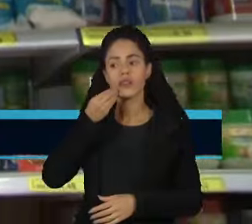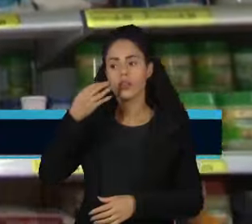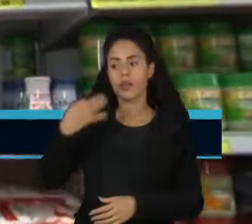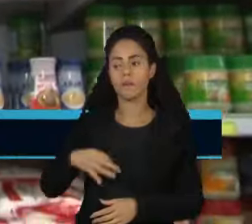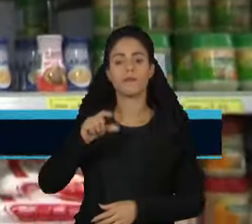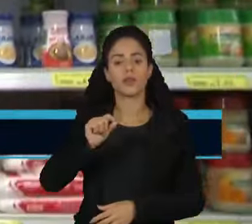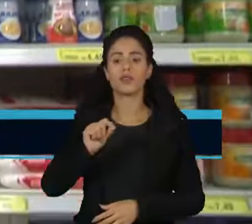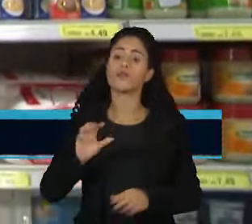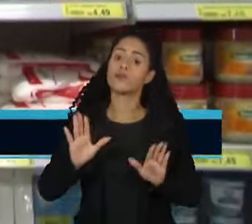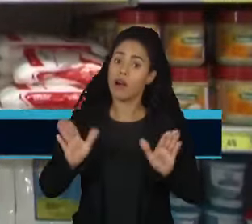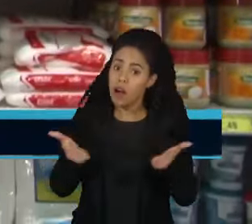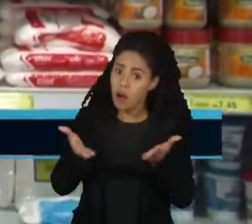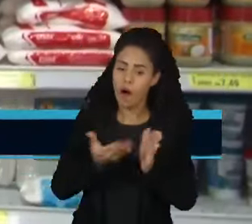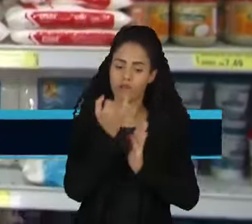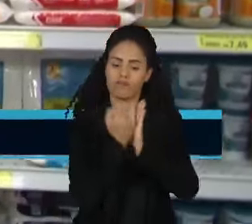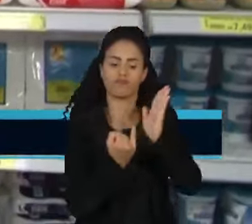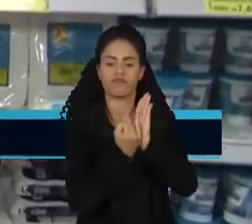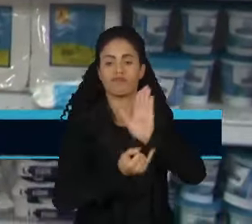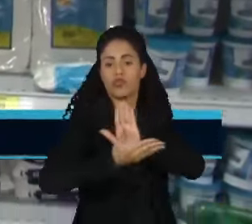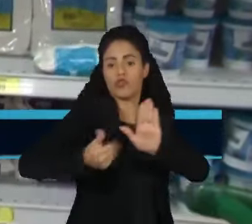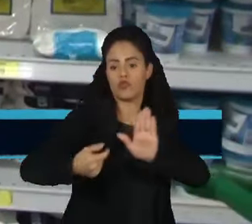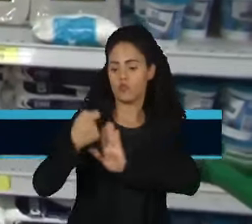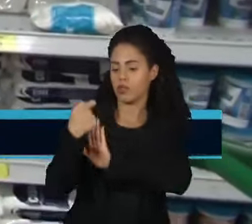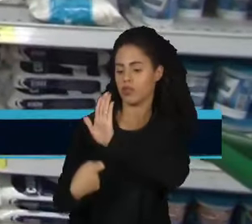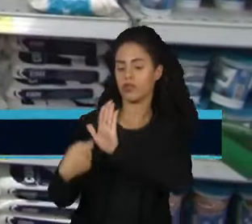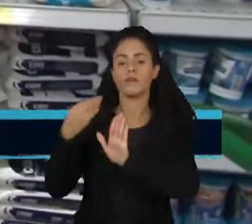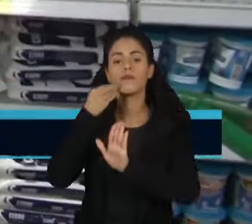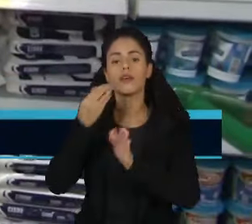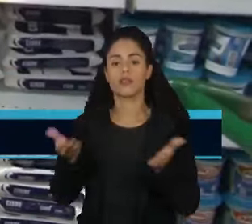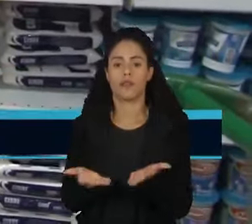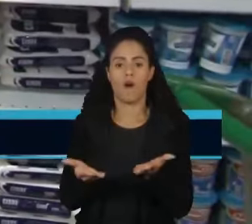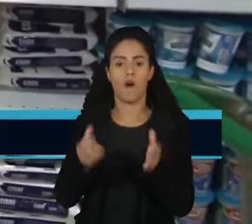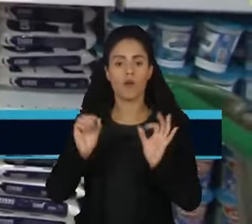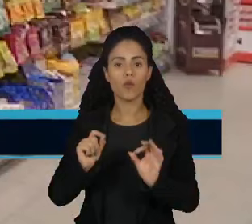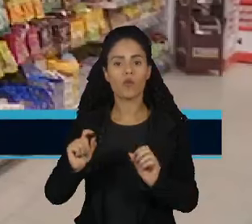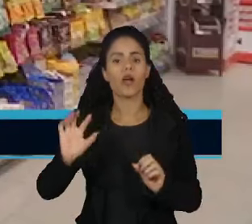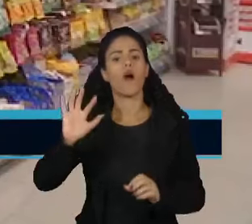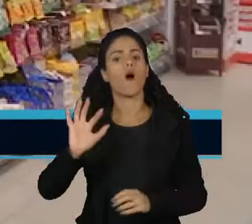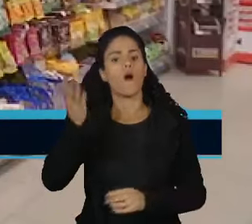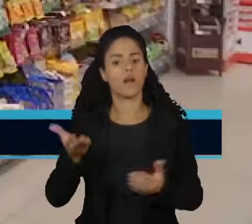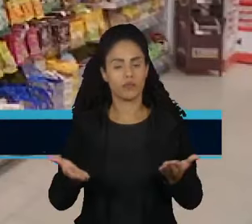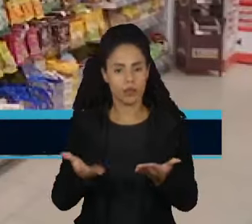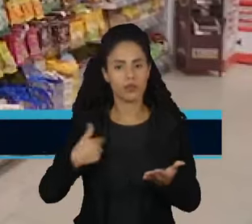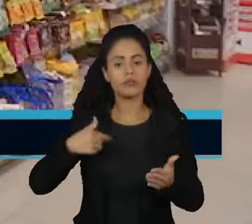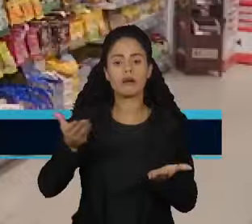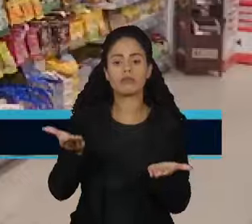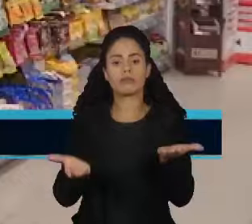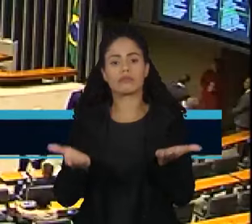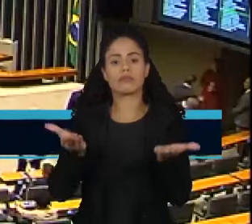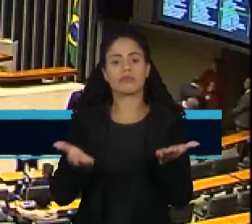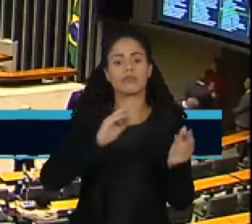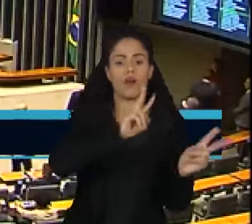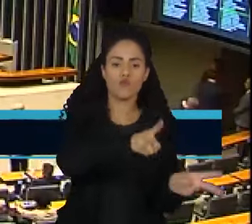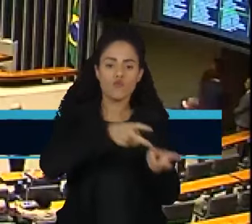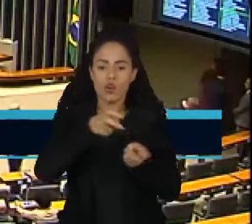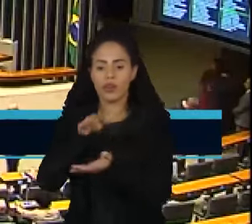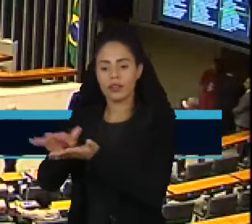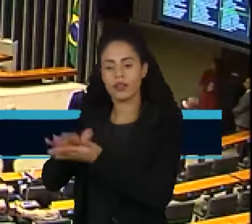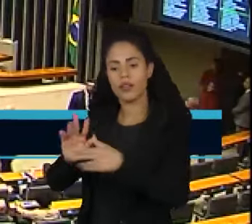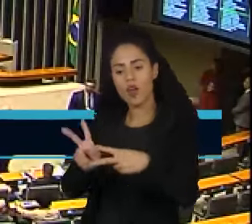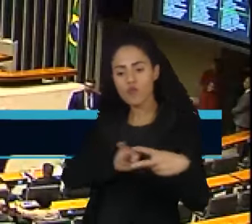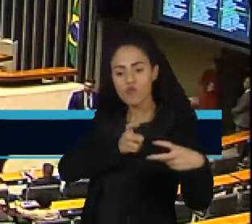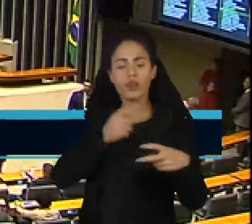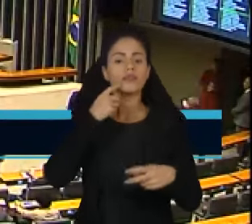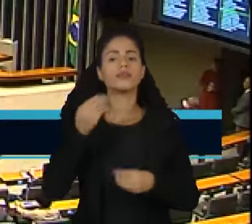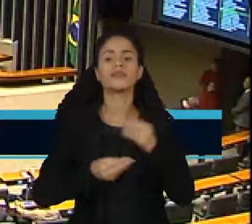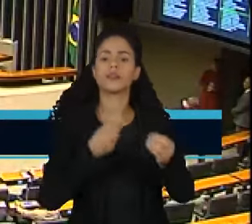fora da isenção na versão do texto apresentada pelo governo. Para compensar a perda na arrecadação, eles vão incluir